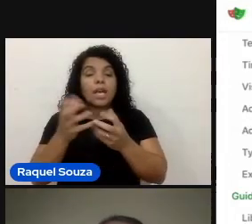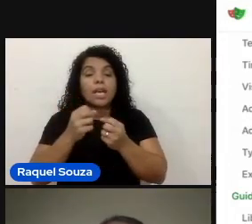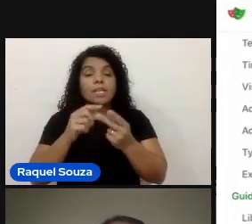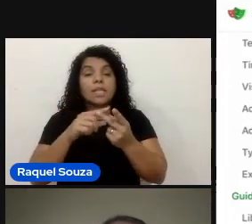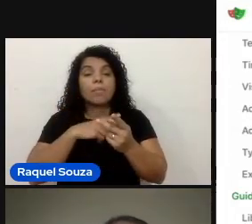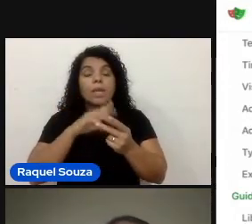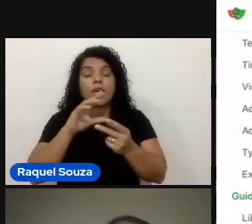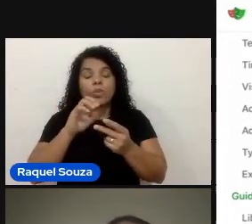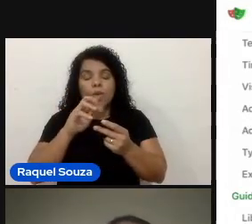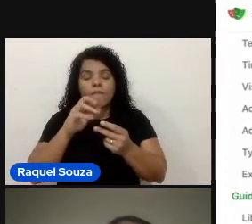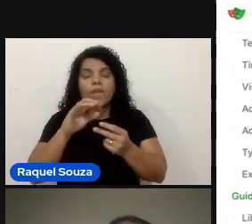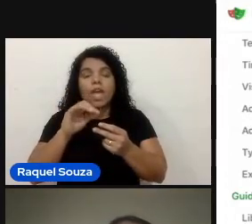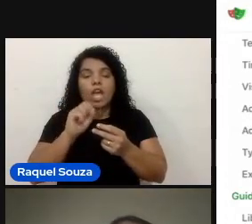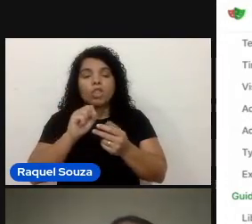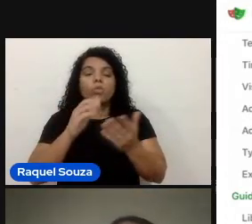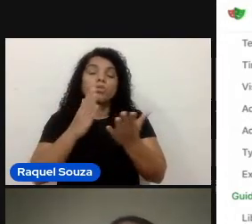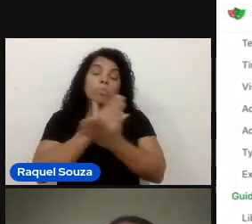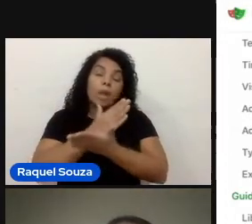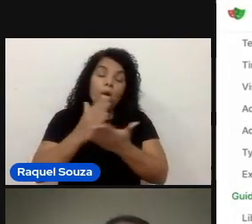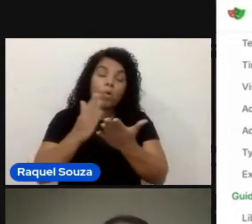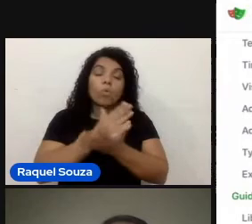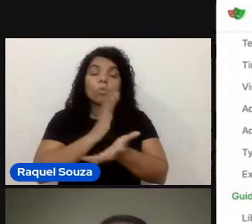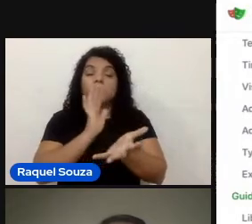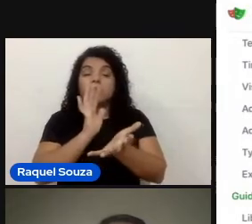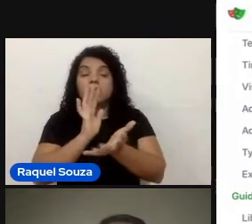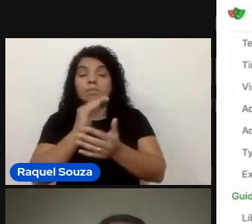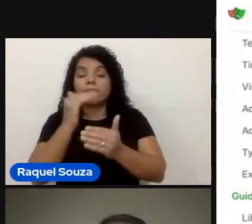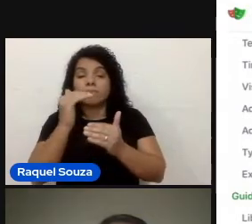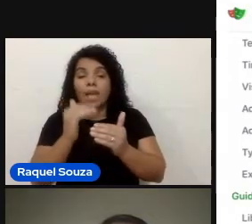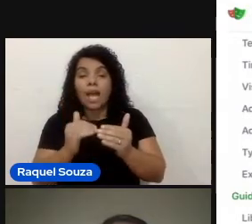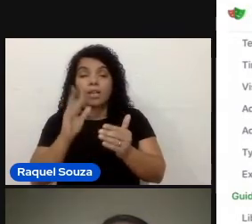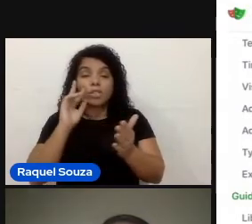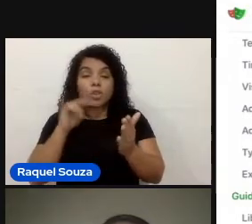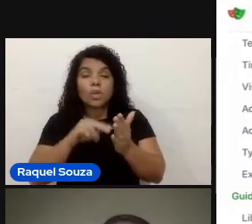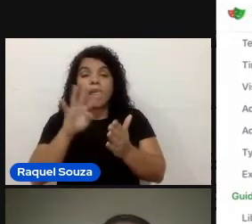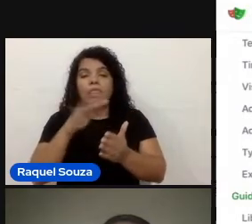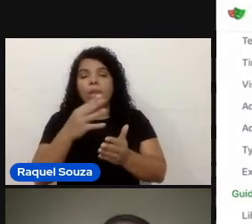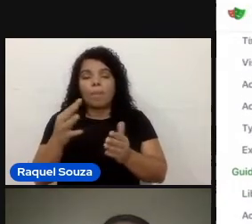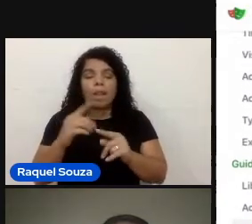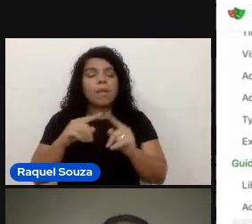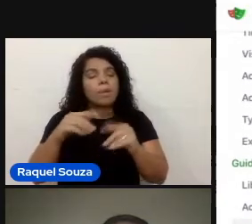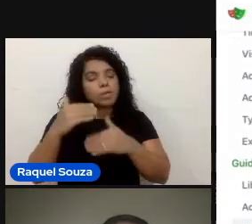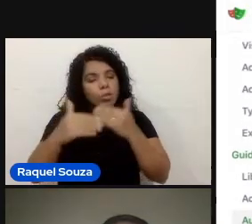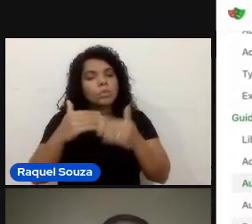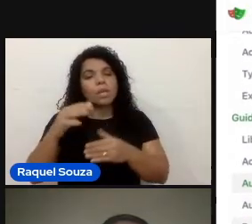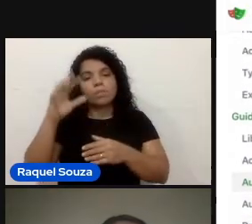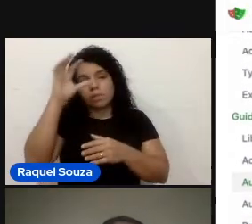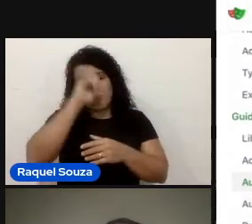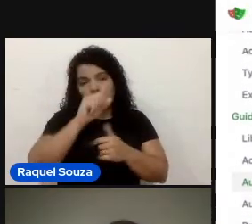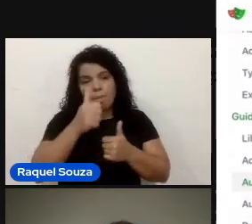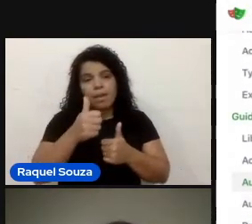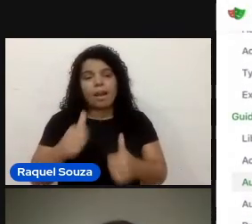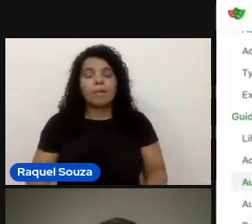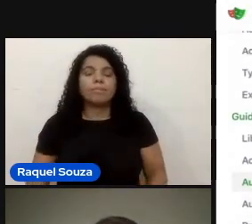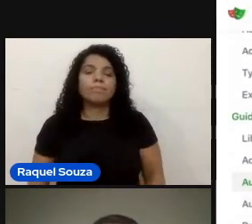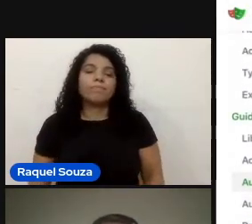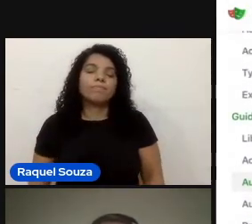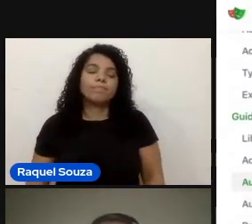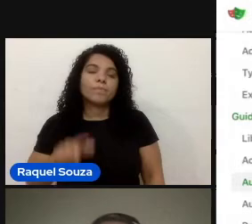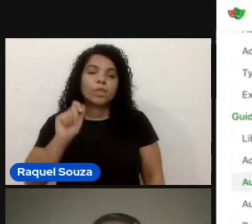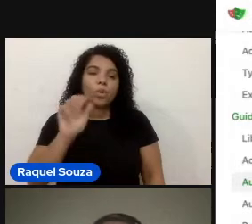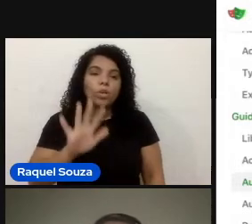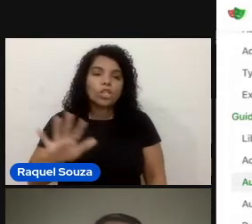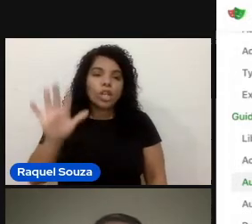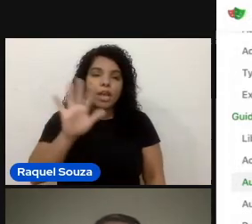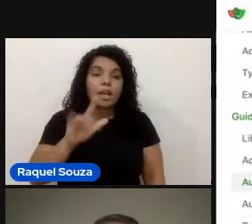então para alguns casos você tem que consultar a tabelinha, mas com o tempo você vai pegar. E no geral, o